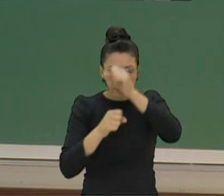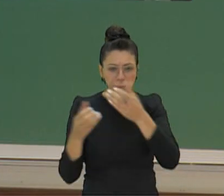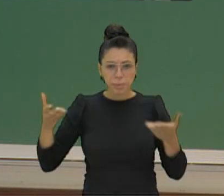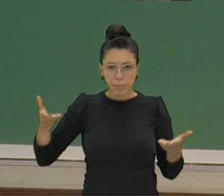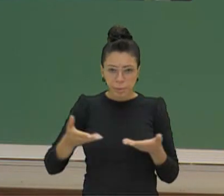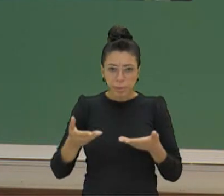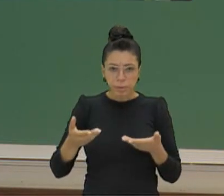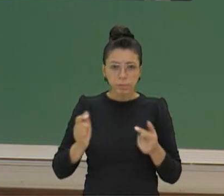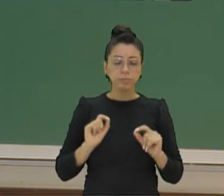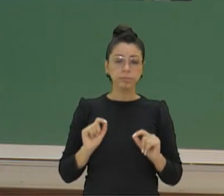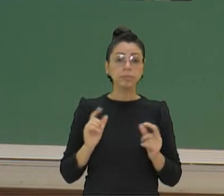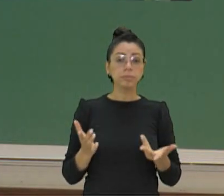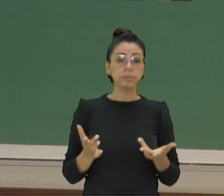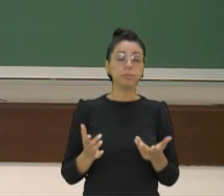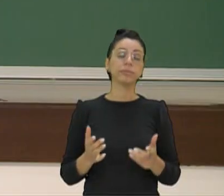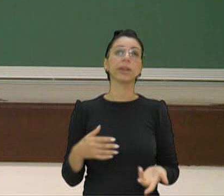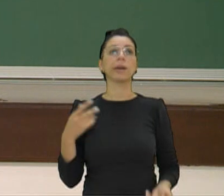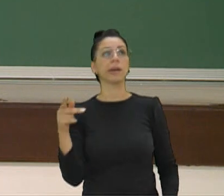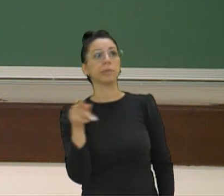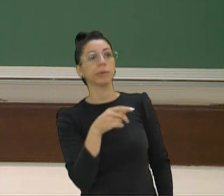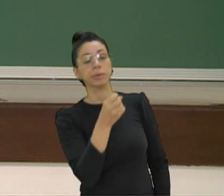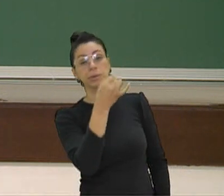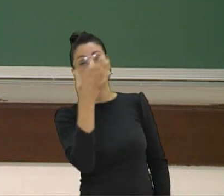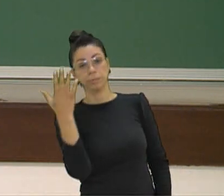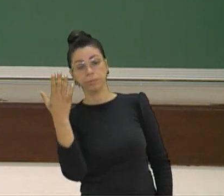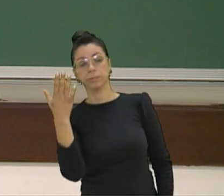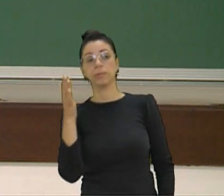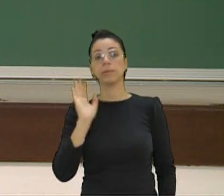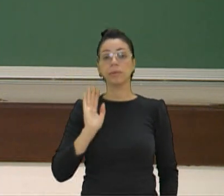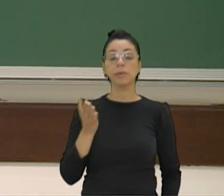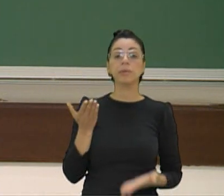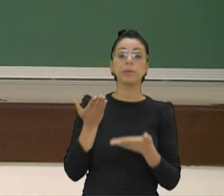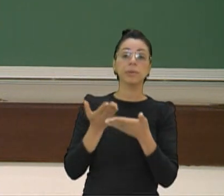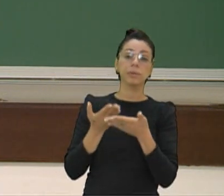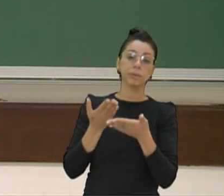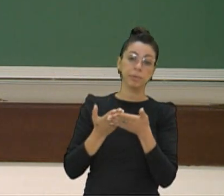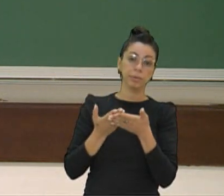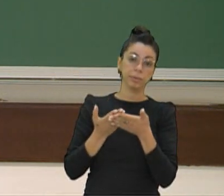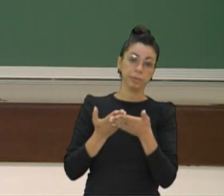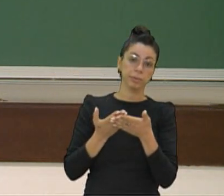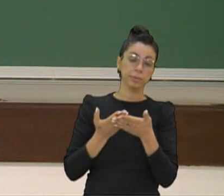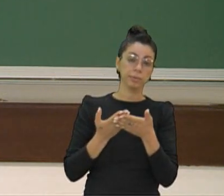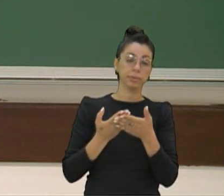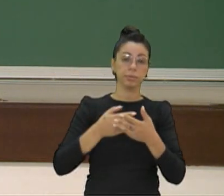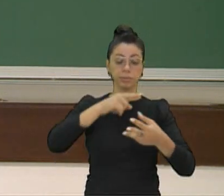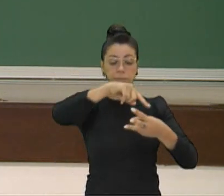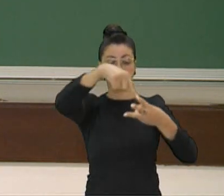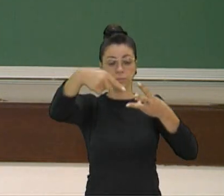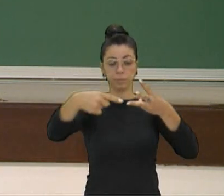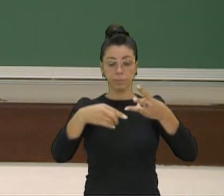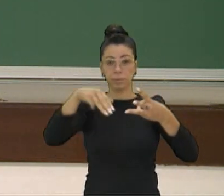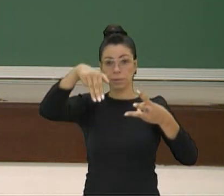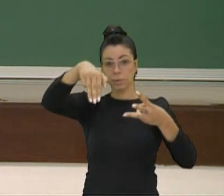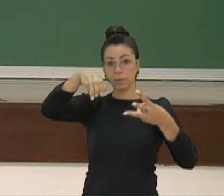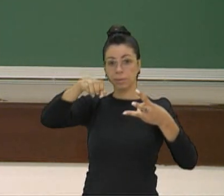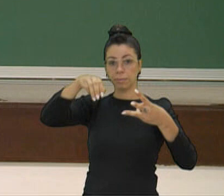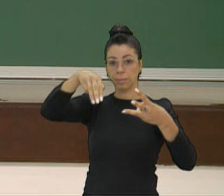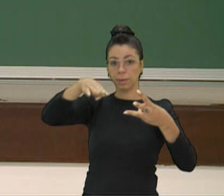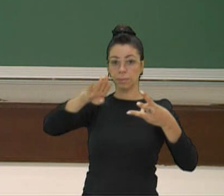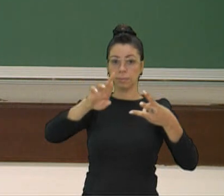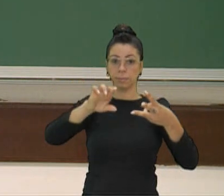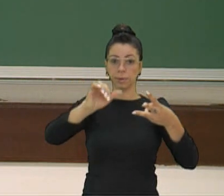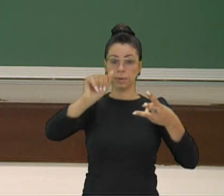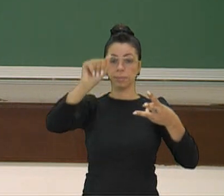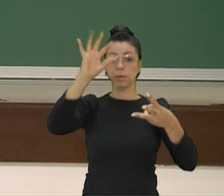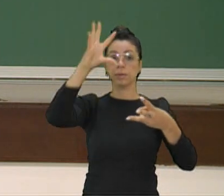mais ou menos? A Fabiana, eu lembro de algumas coisas. Então, na nossa aula de hoje, a gente falou de 3 membranas que formam o nosso